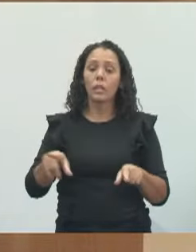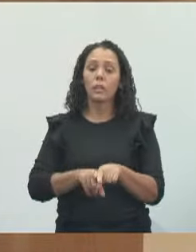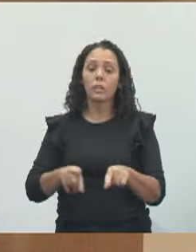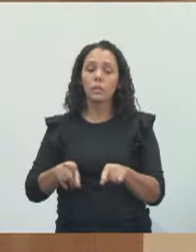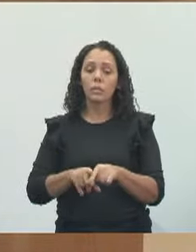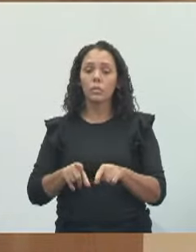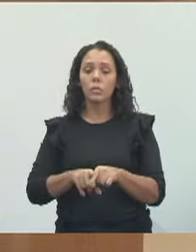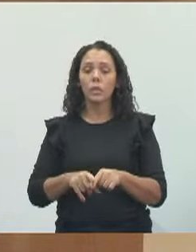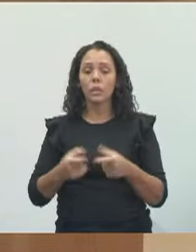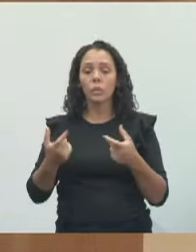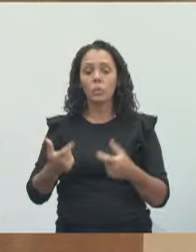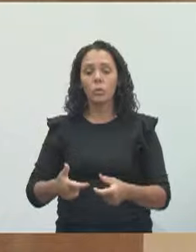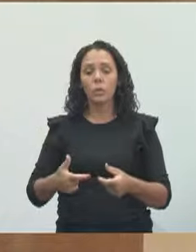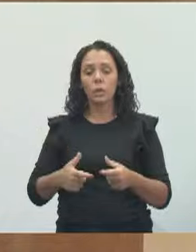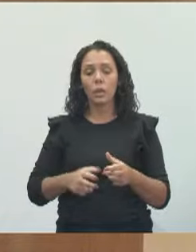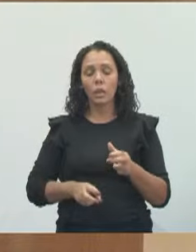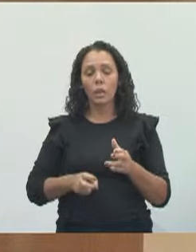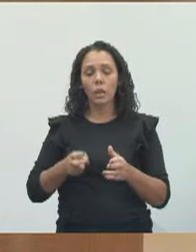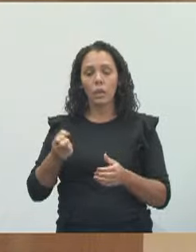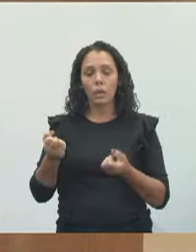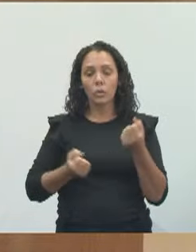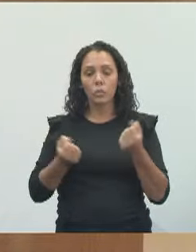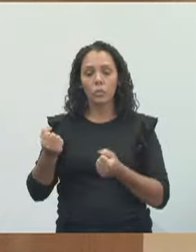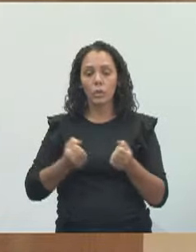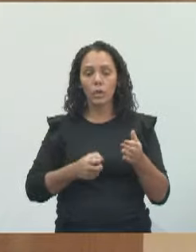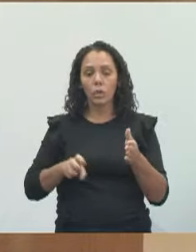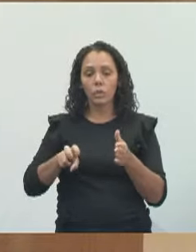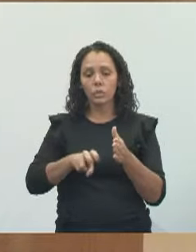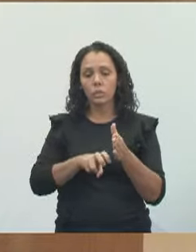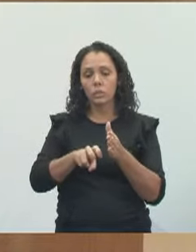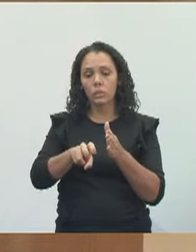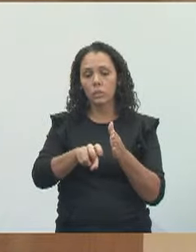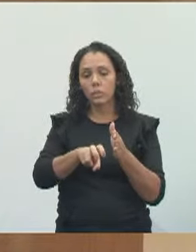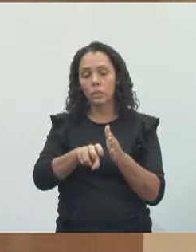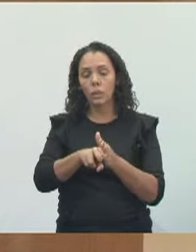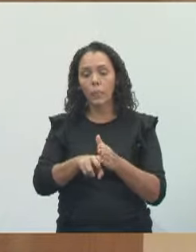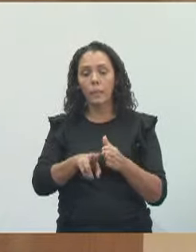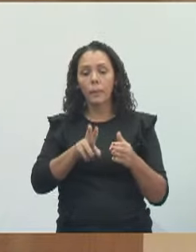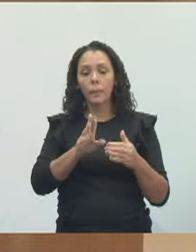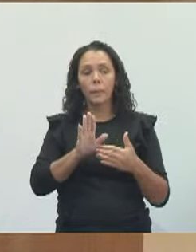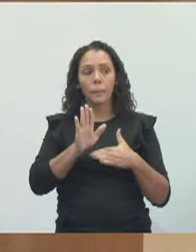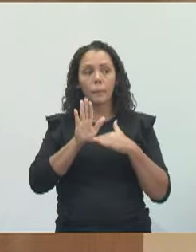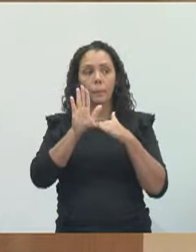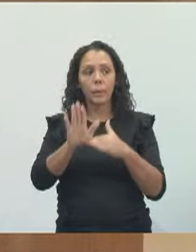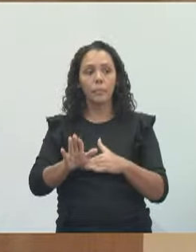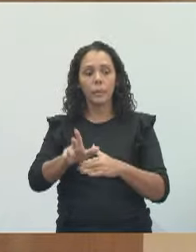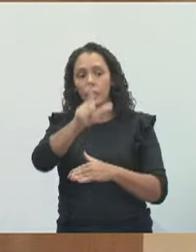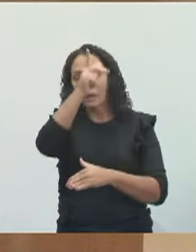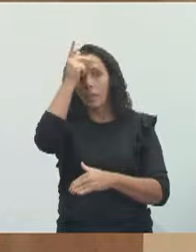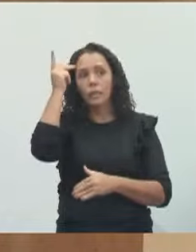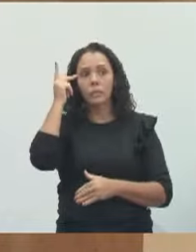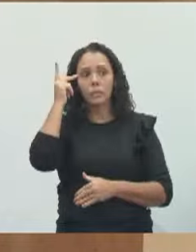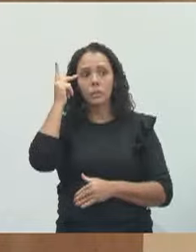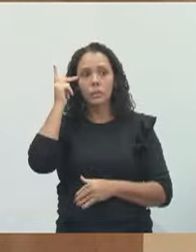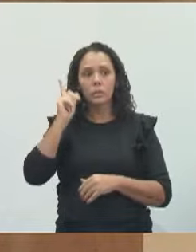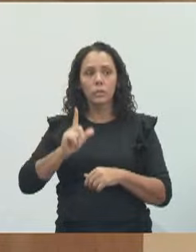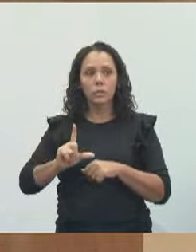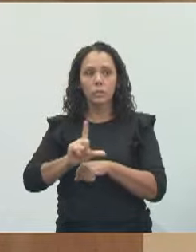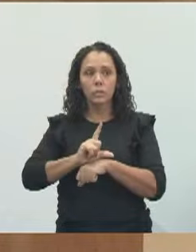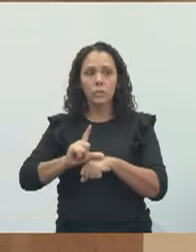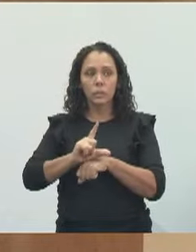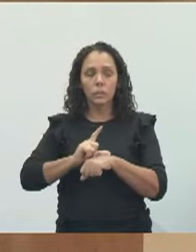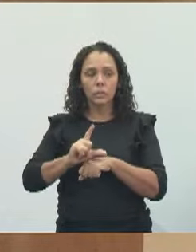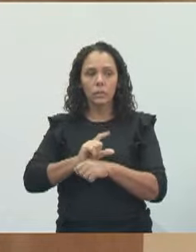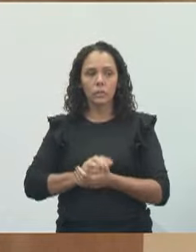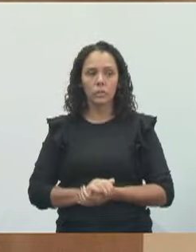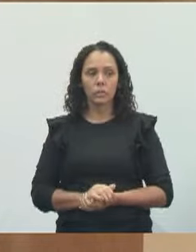um estacionamento que está sendo feito lá na Avenida São Jorge, né, para atender os comerciantes daquela região. A avenida é larga, os comerciantes teve